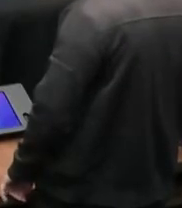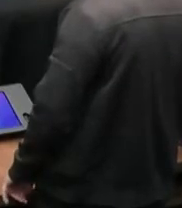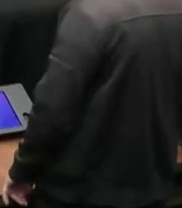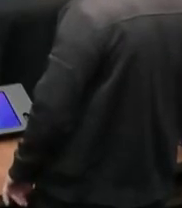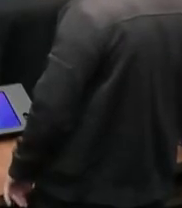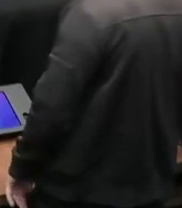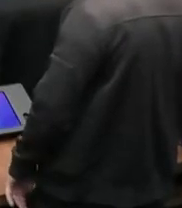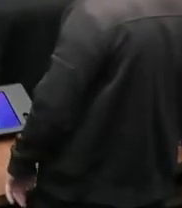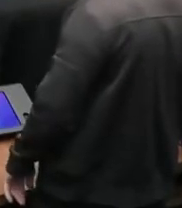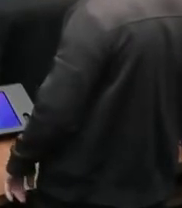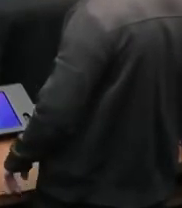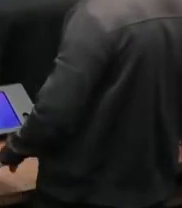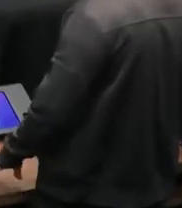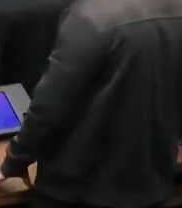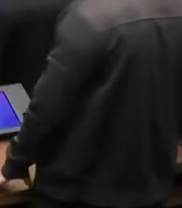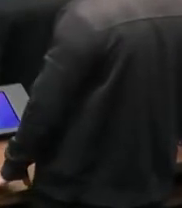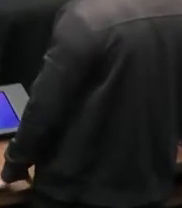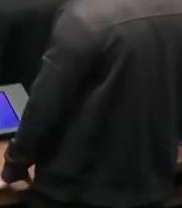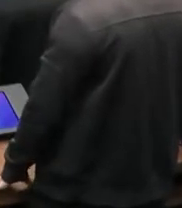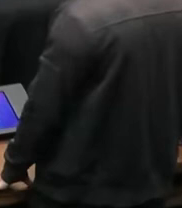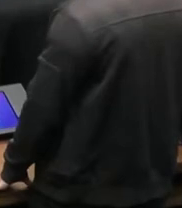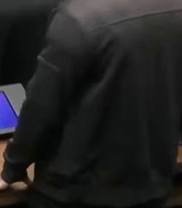E aí